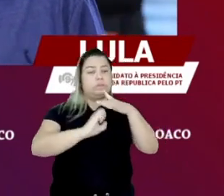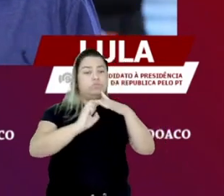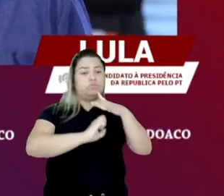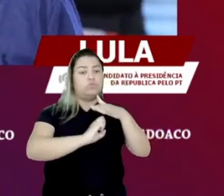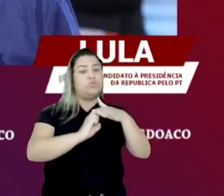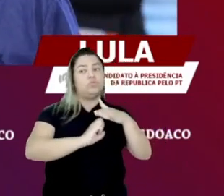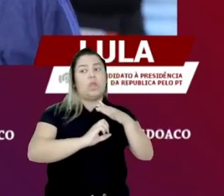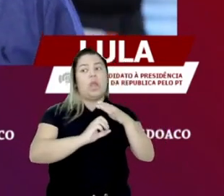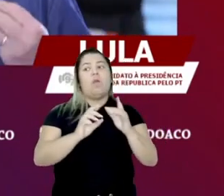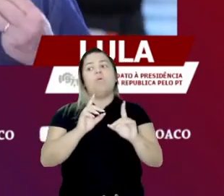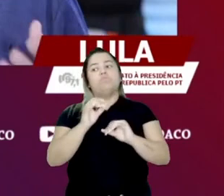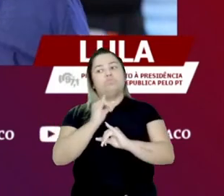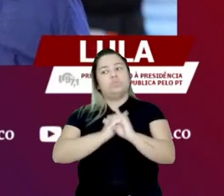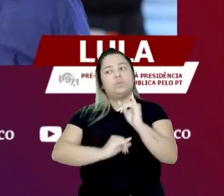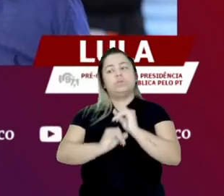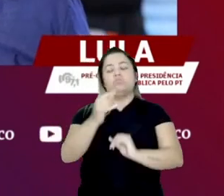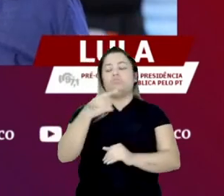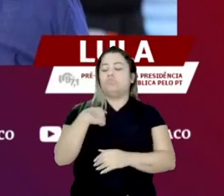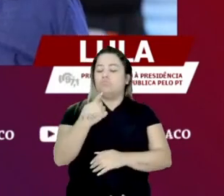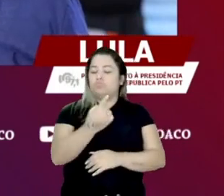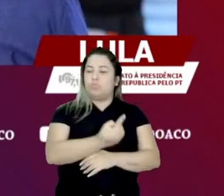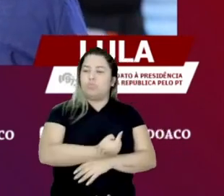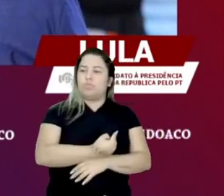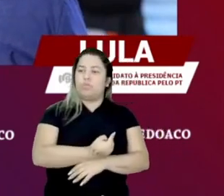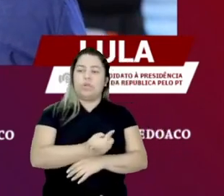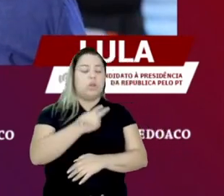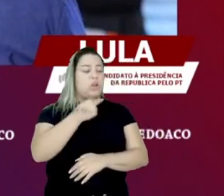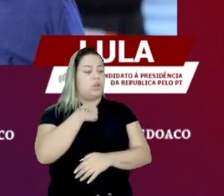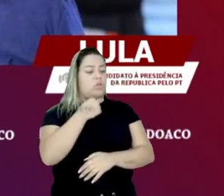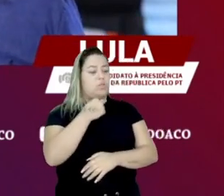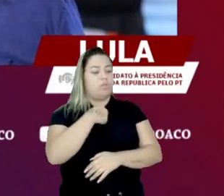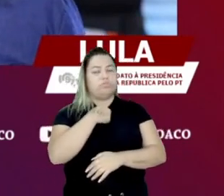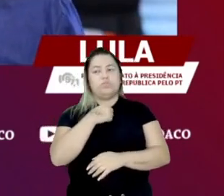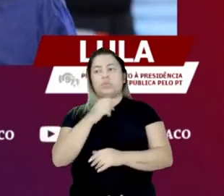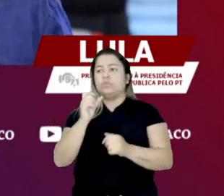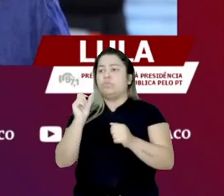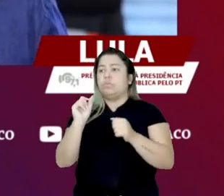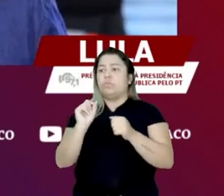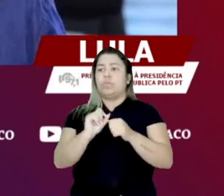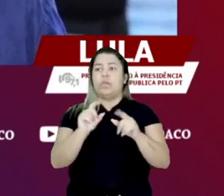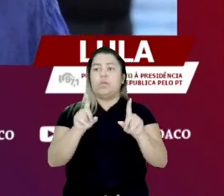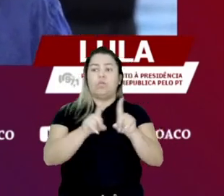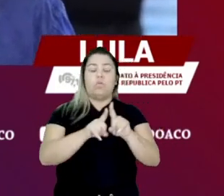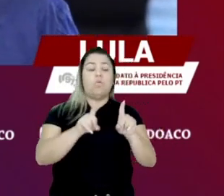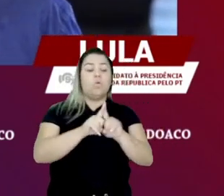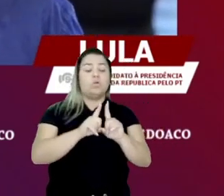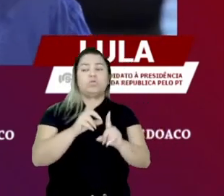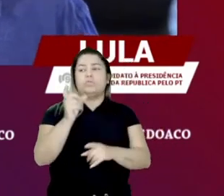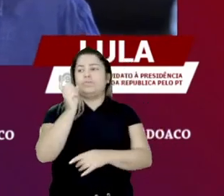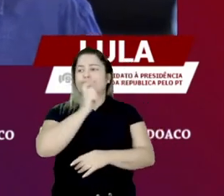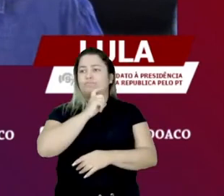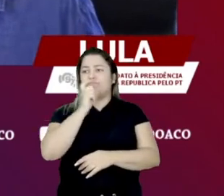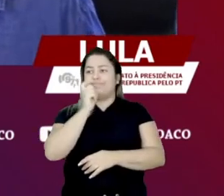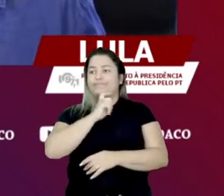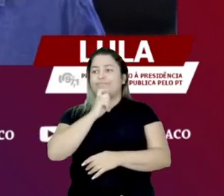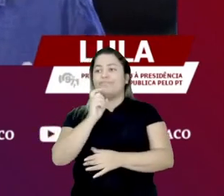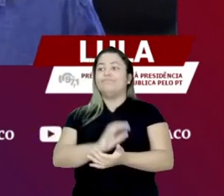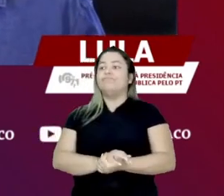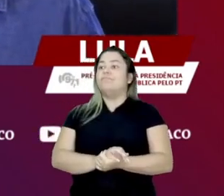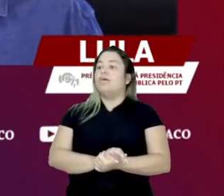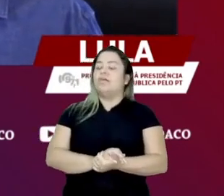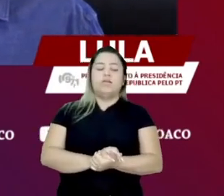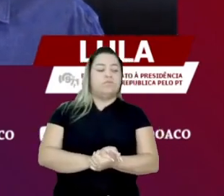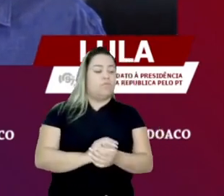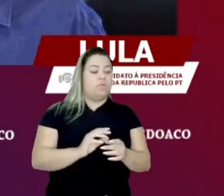bem para a sociedade, não faz bem para a humanidade. Nós não queremos ser transformados em algoritmos. Nós